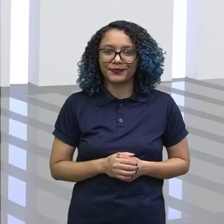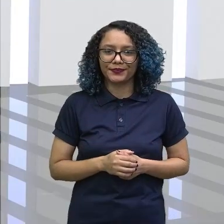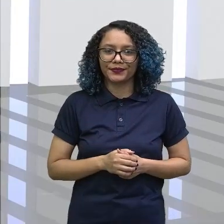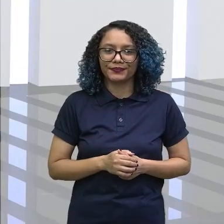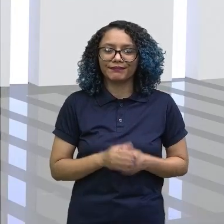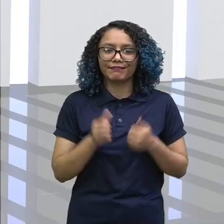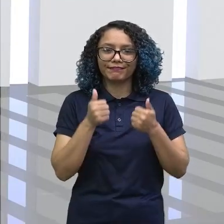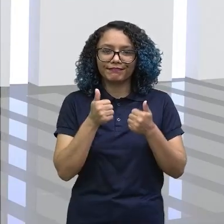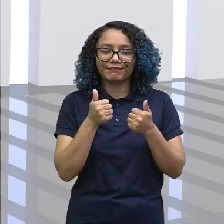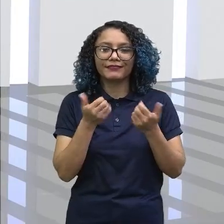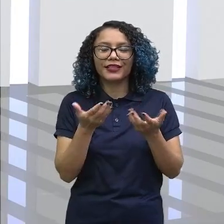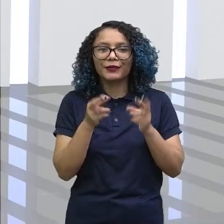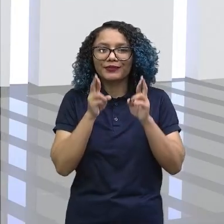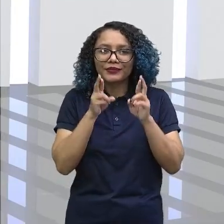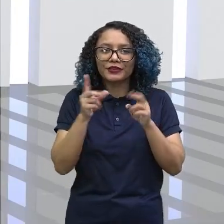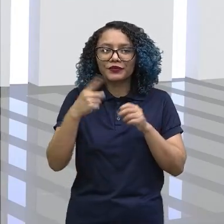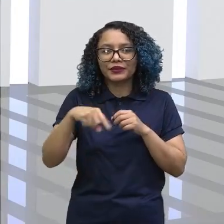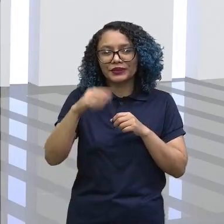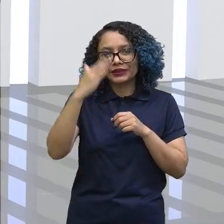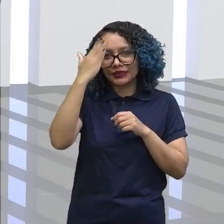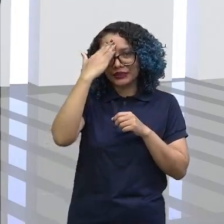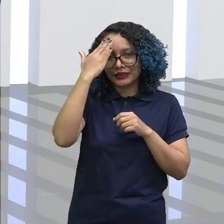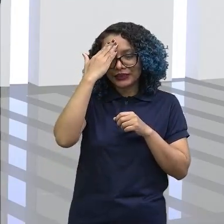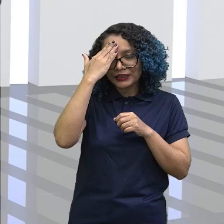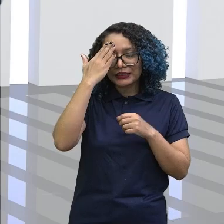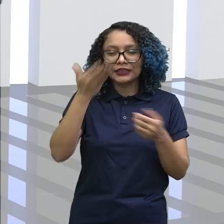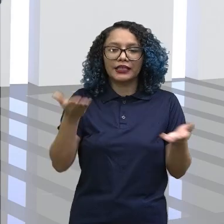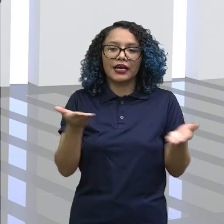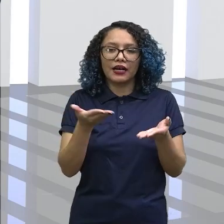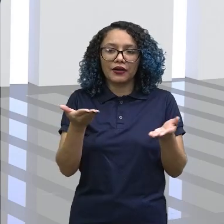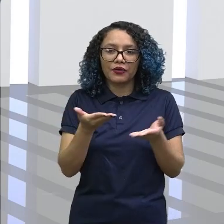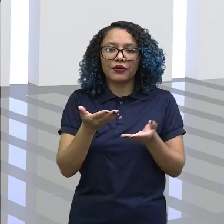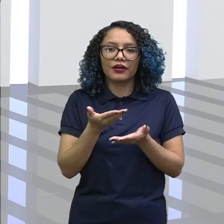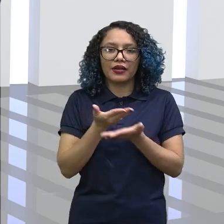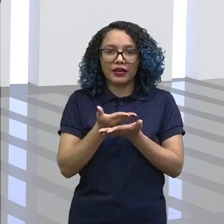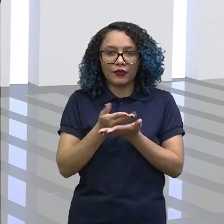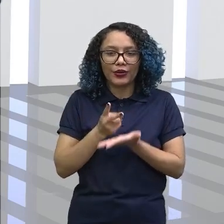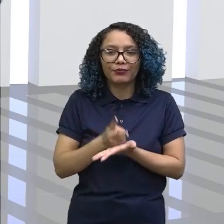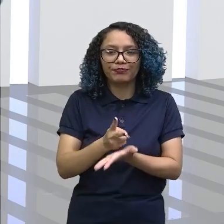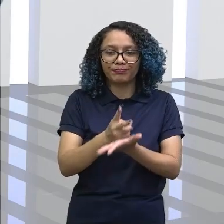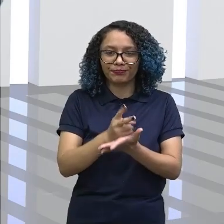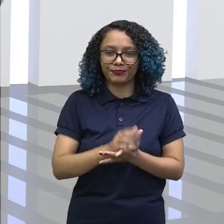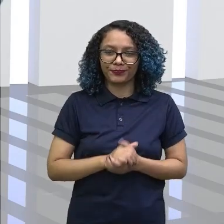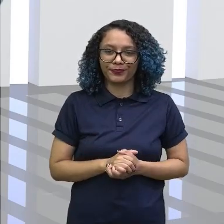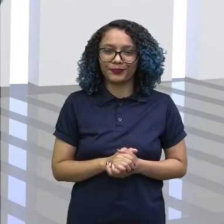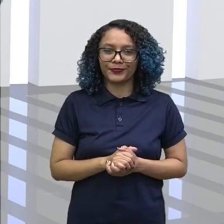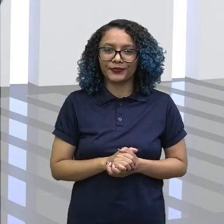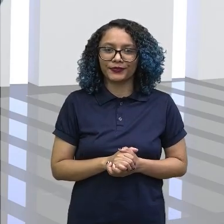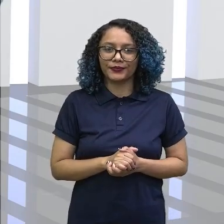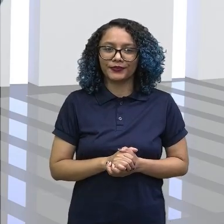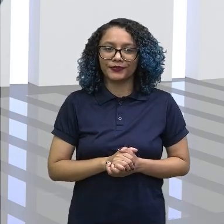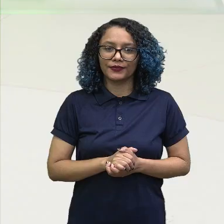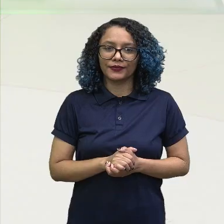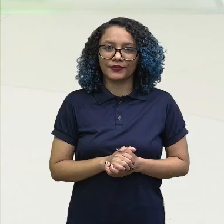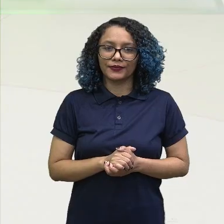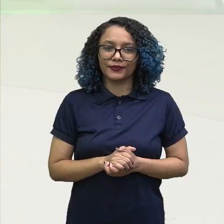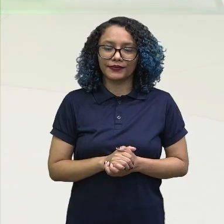Muito bem, pessoal, eu espero que vocês tenham entendido e agora vamos continuar nossa aula.